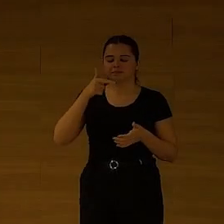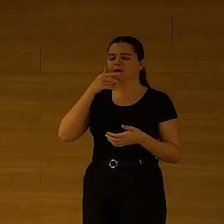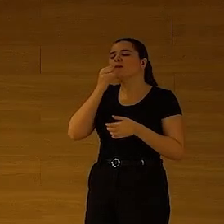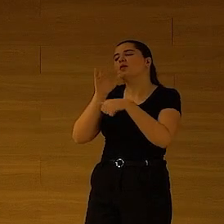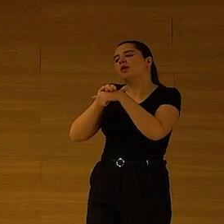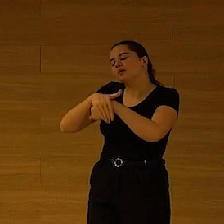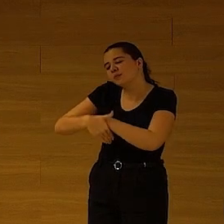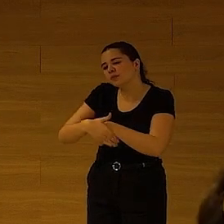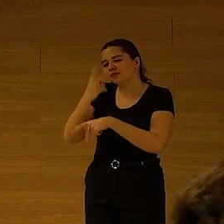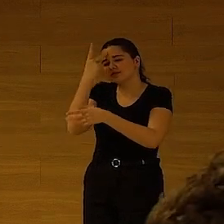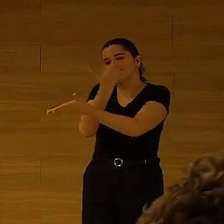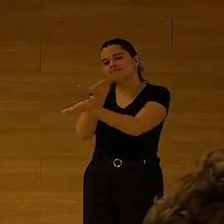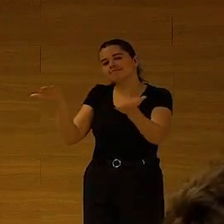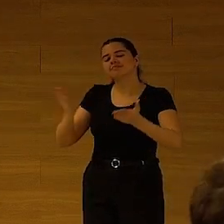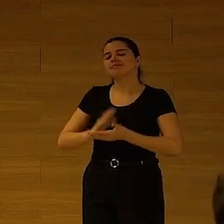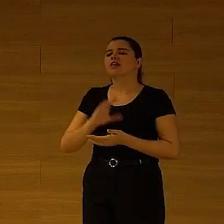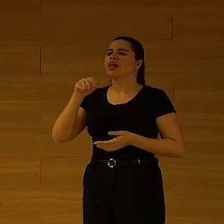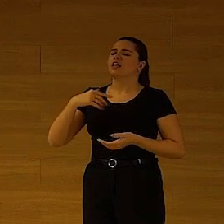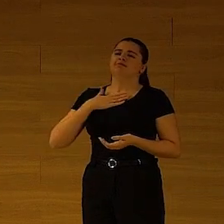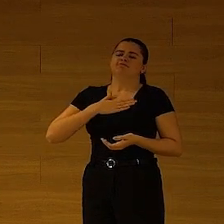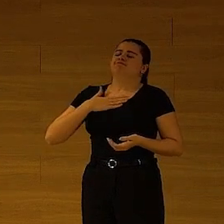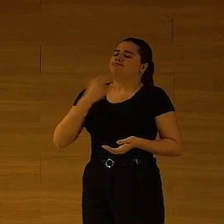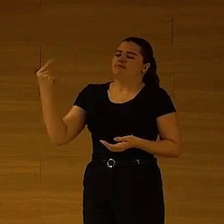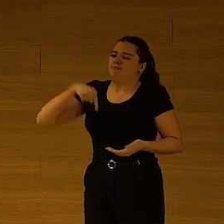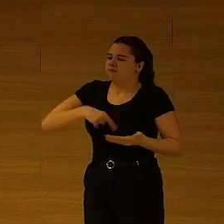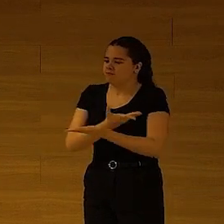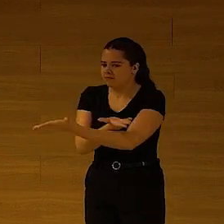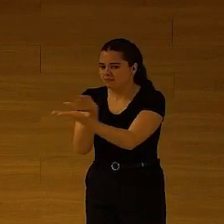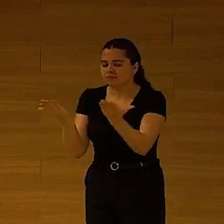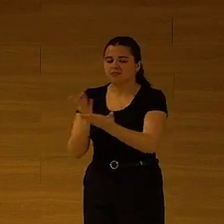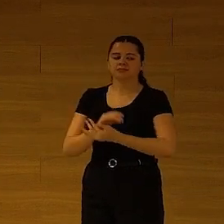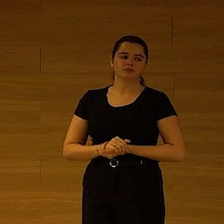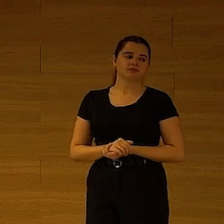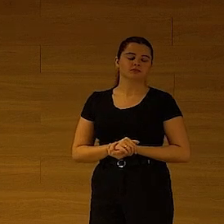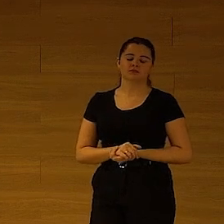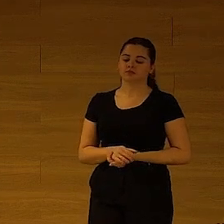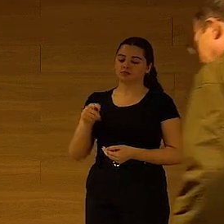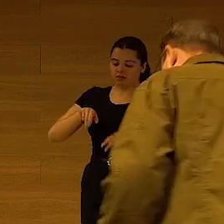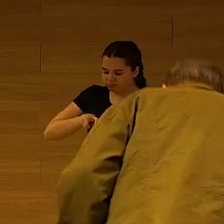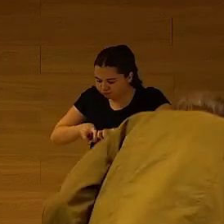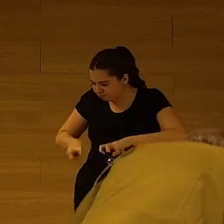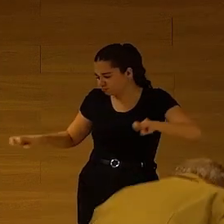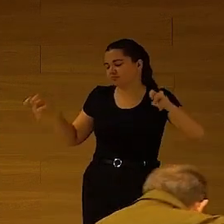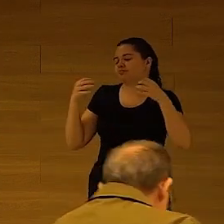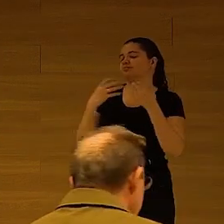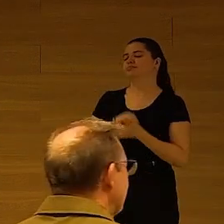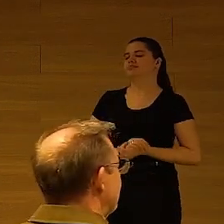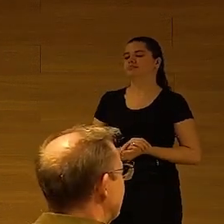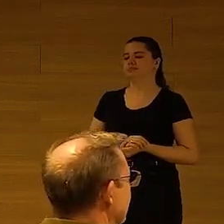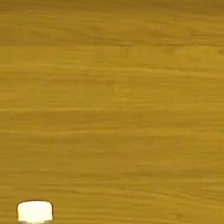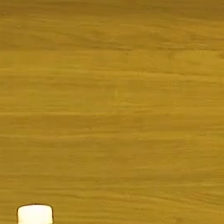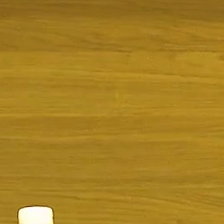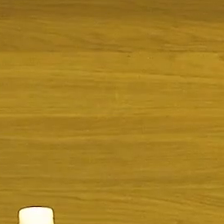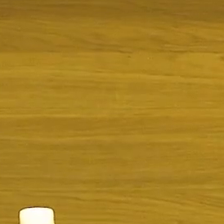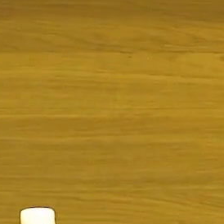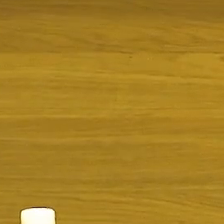Boa noite, gente. É uma honra estar aqui mediando essa mesa gigante. E eu vou começar